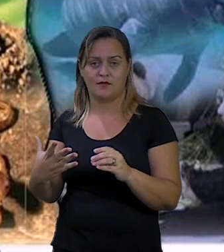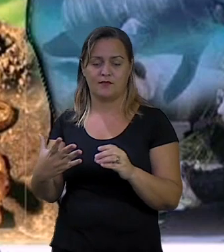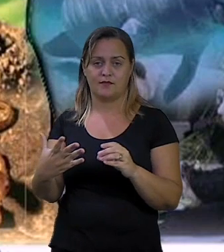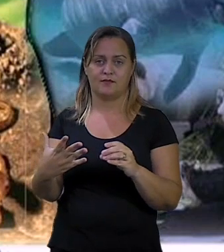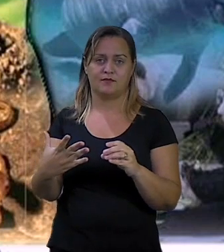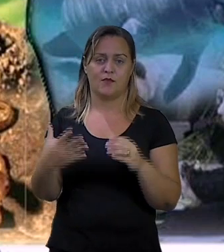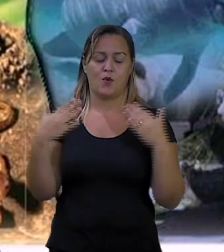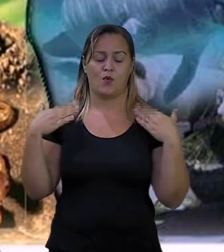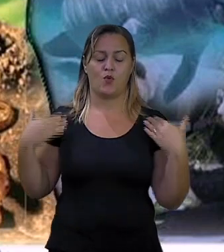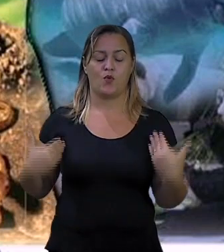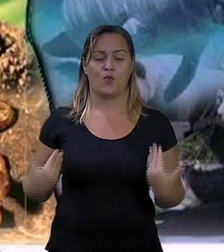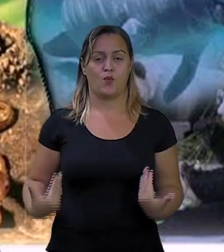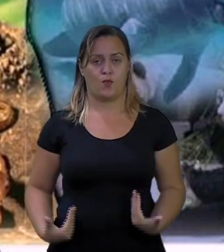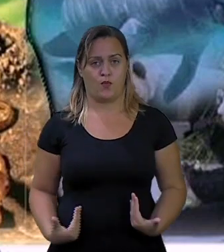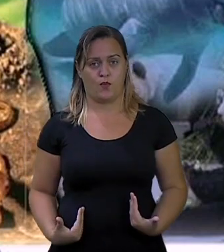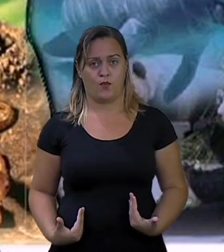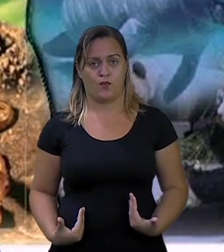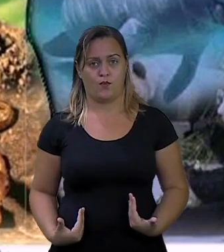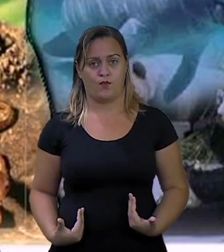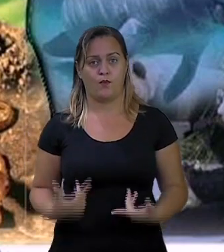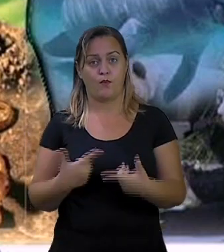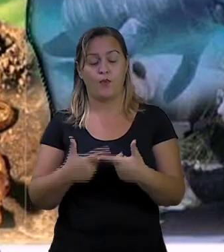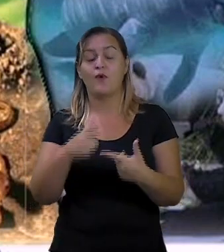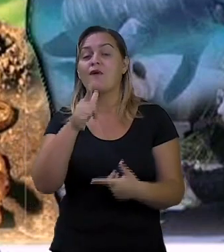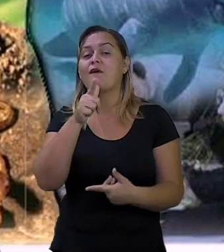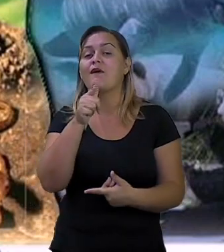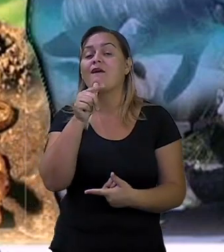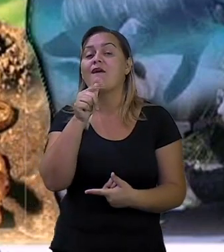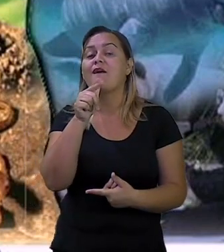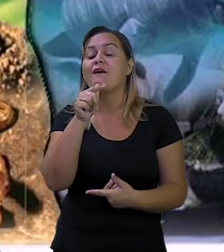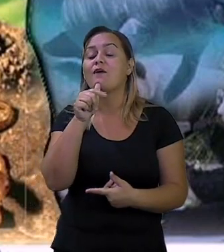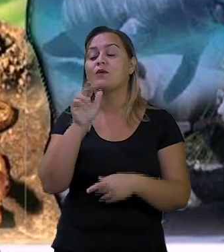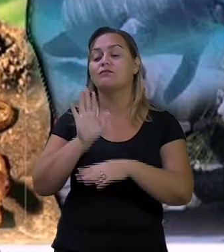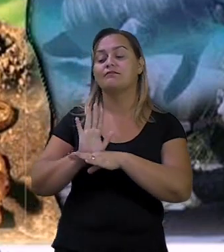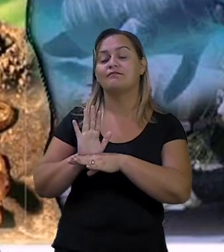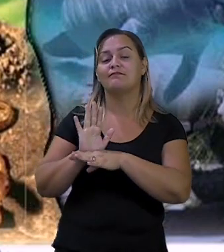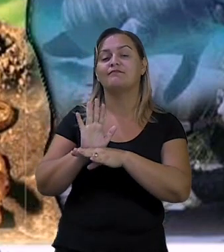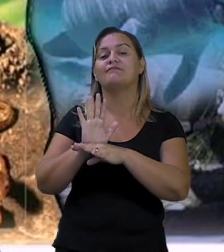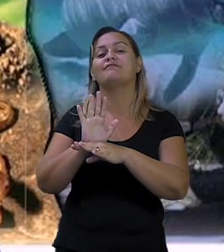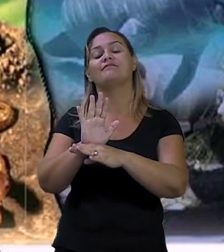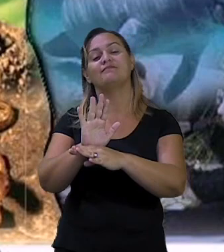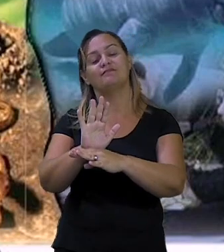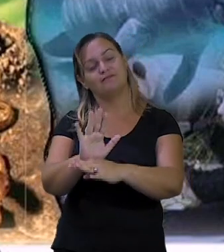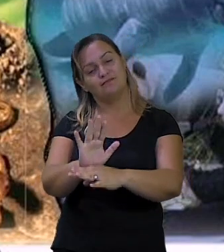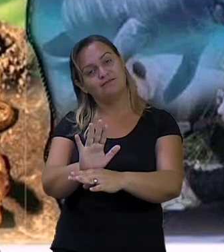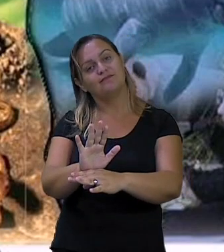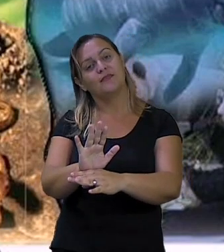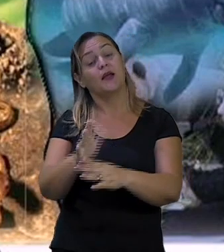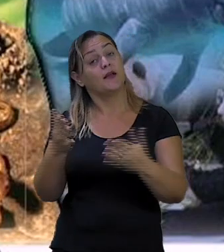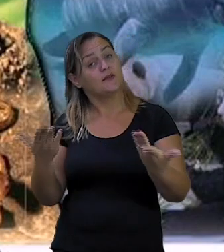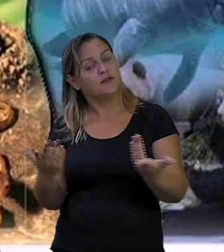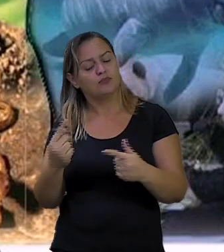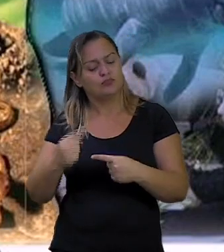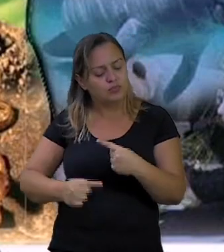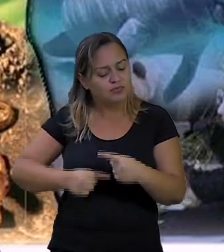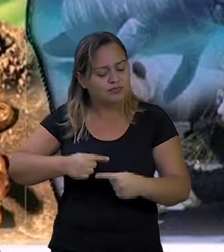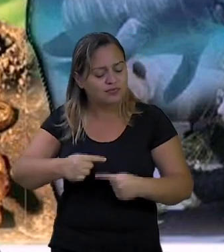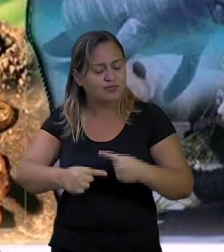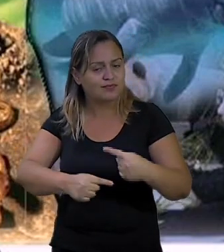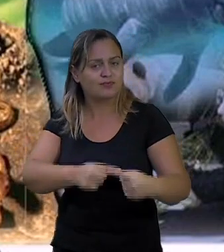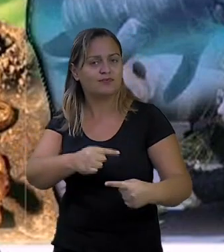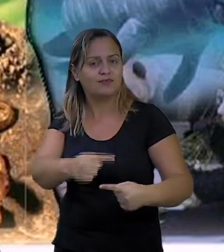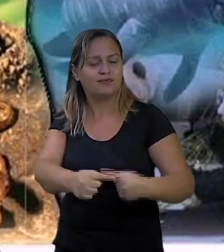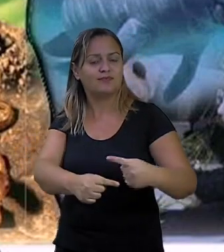esse gameta né consiga fundiram a do outro e perdoar é uma espécie